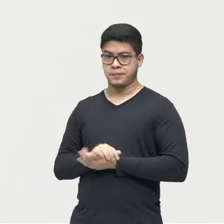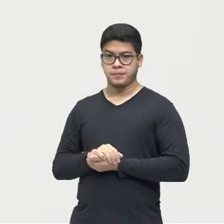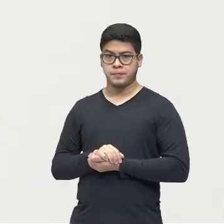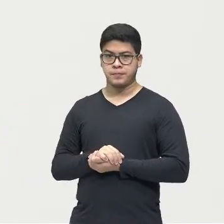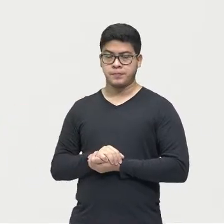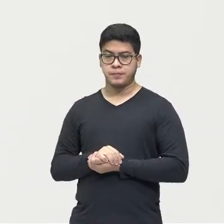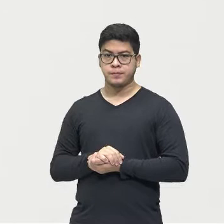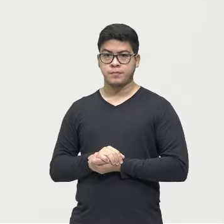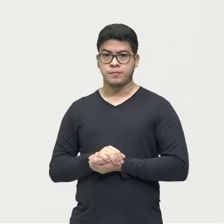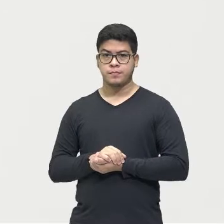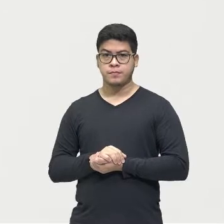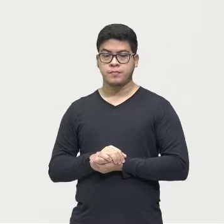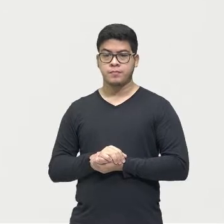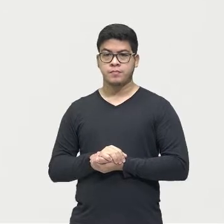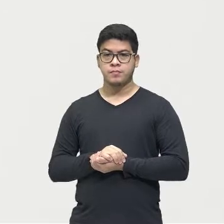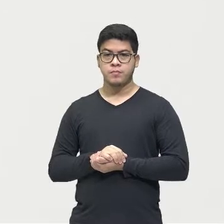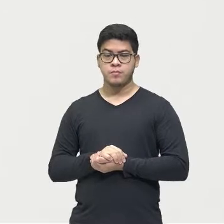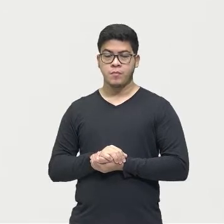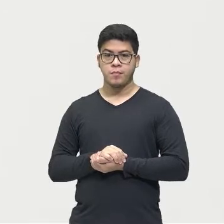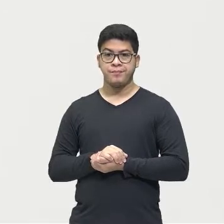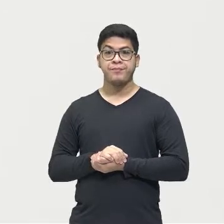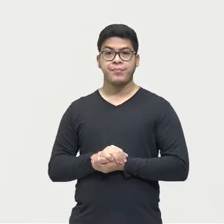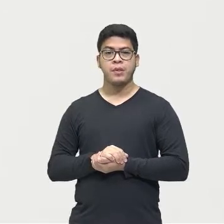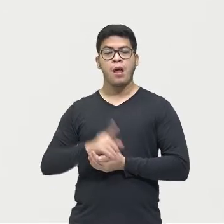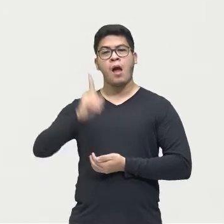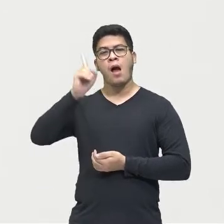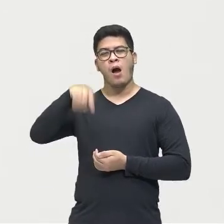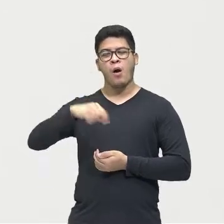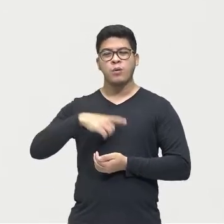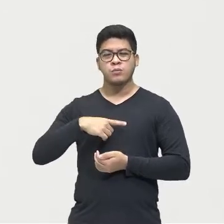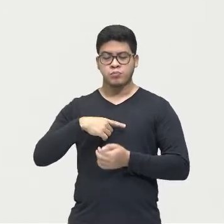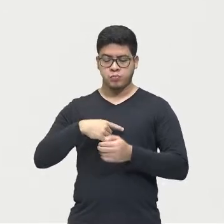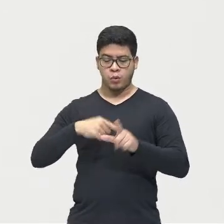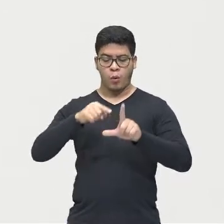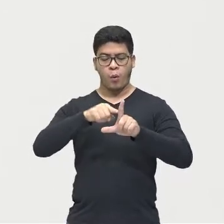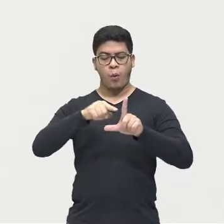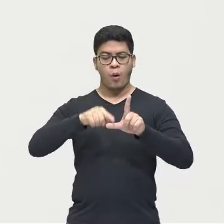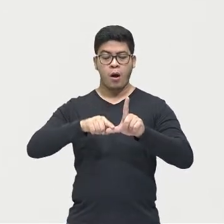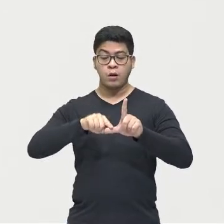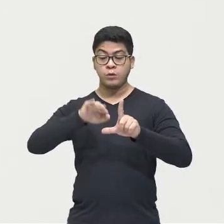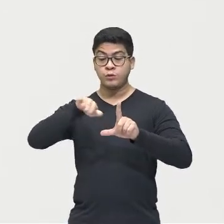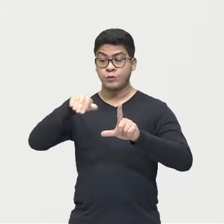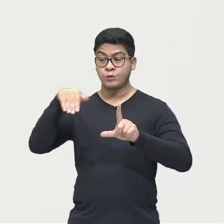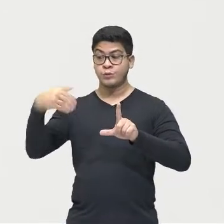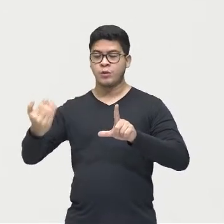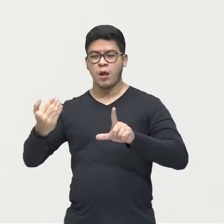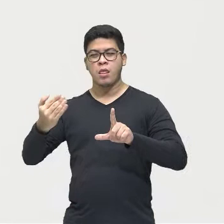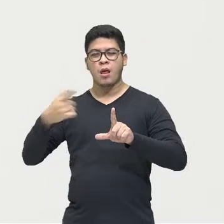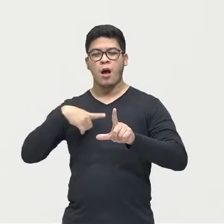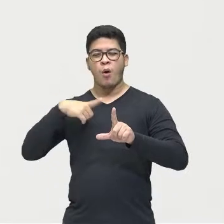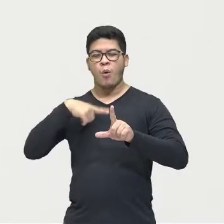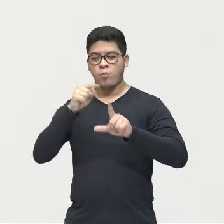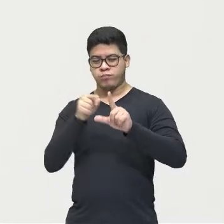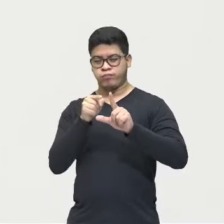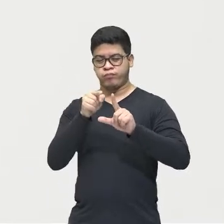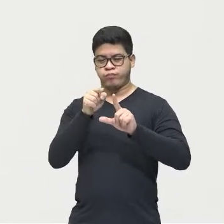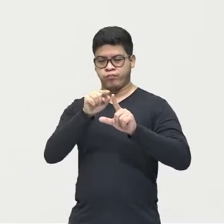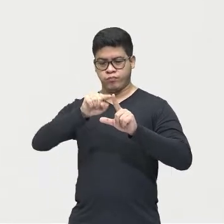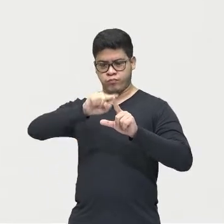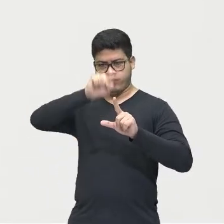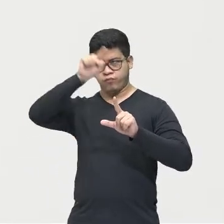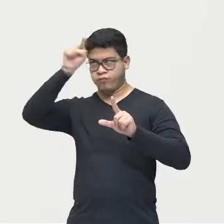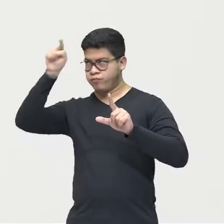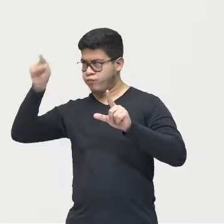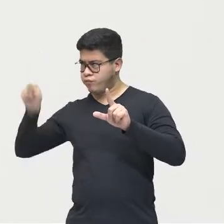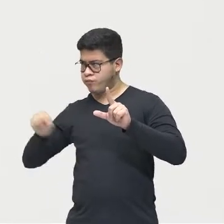E o ângulo externo vai ser a região formada no sentido anti-horário, ou seja, da